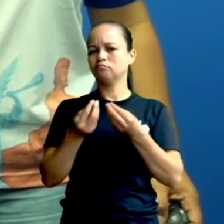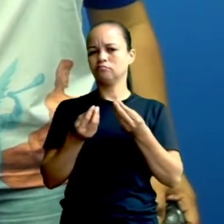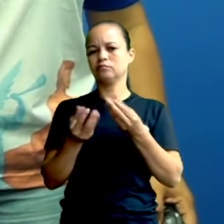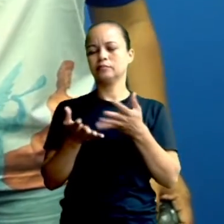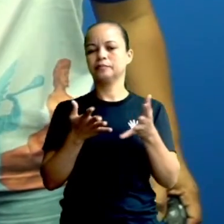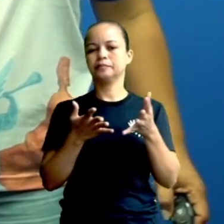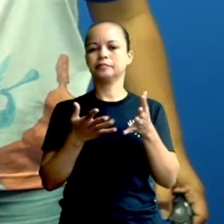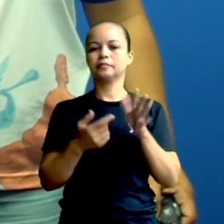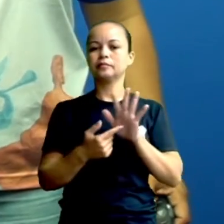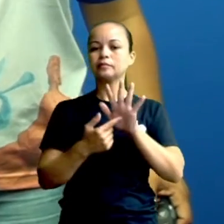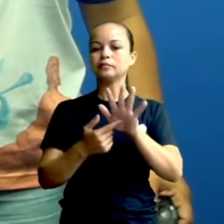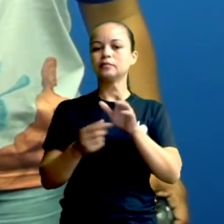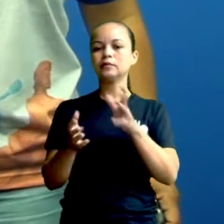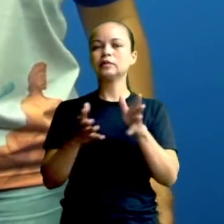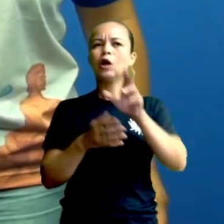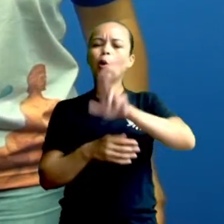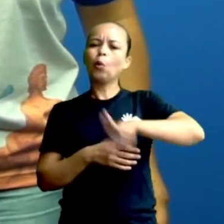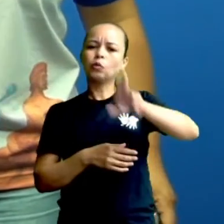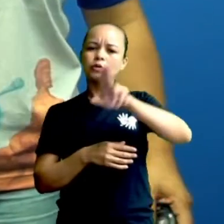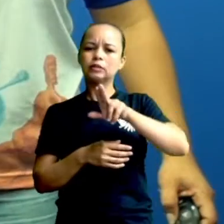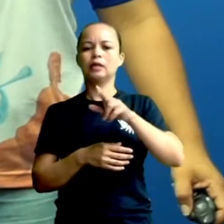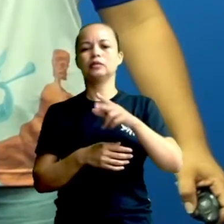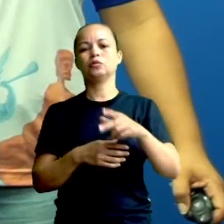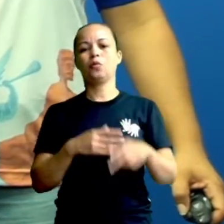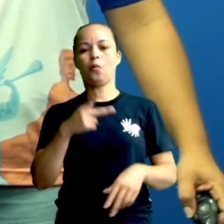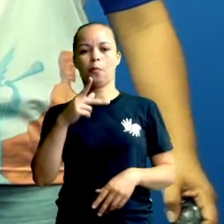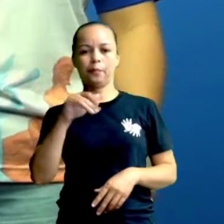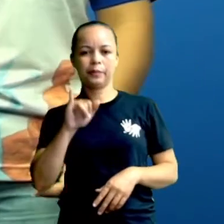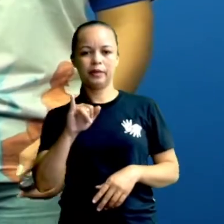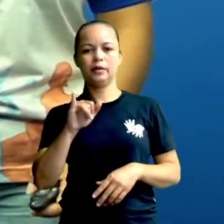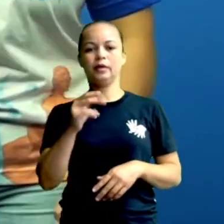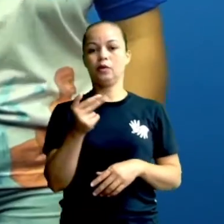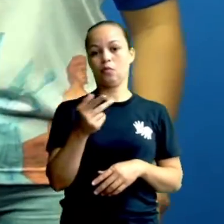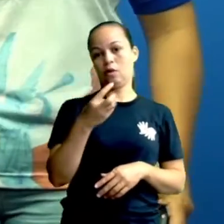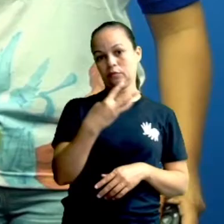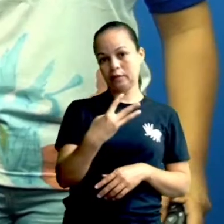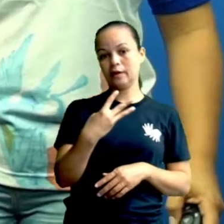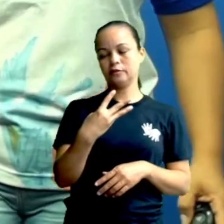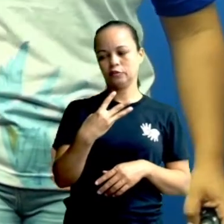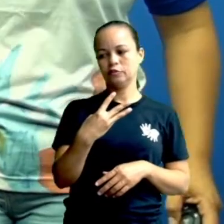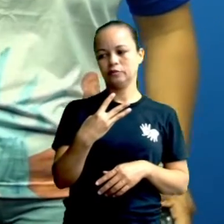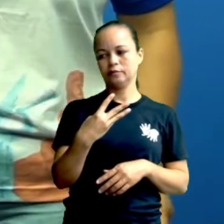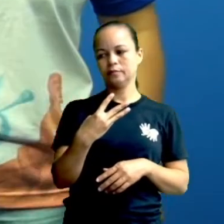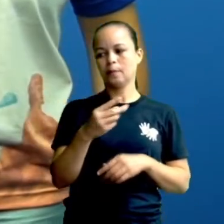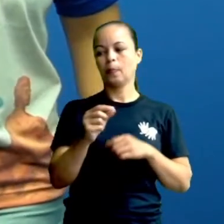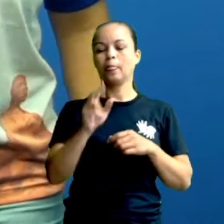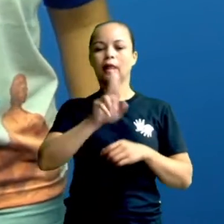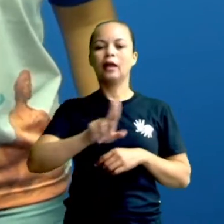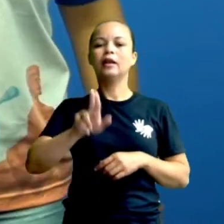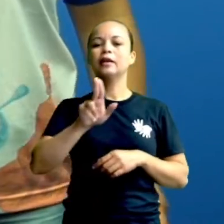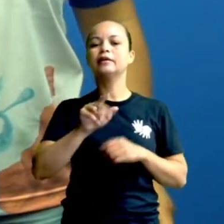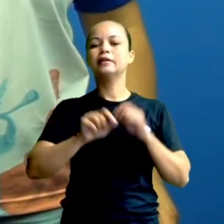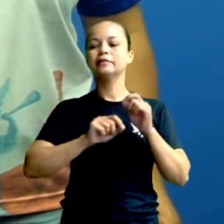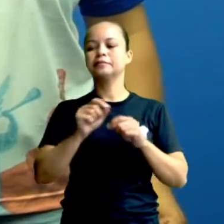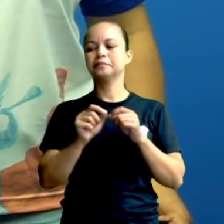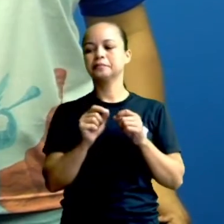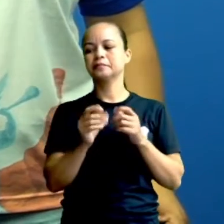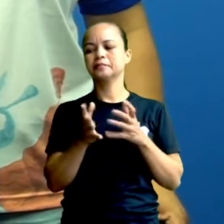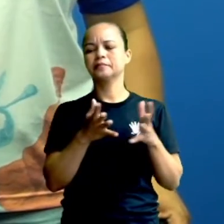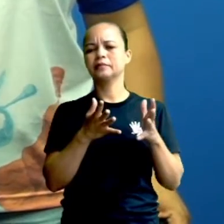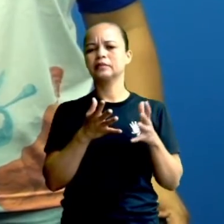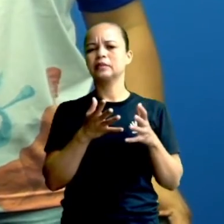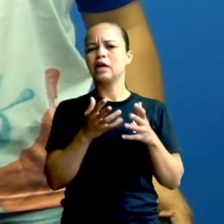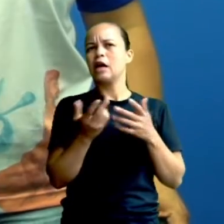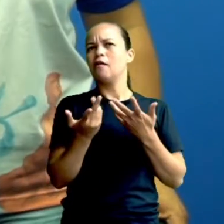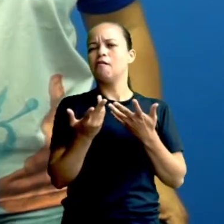deu. Então, usando π igual a 3, olha, ele disse que a gente vai usar